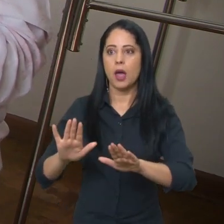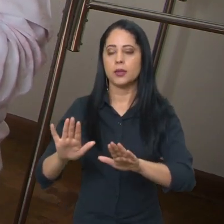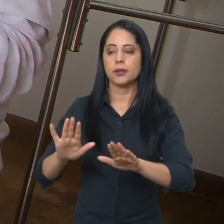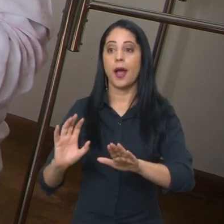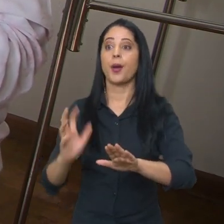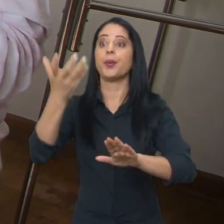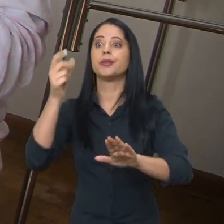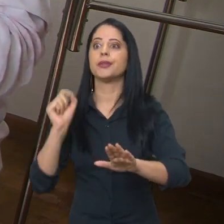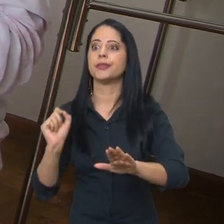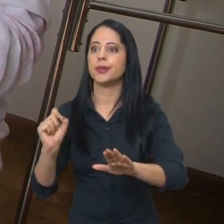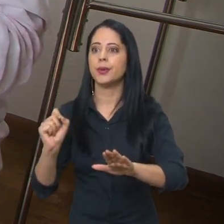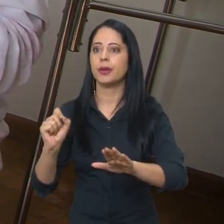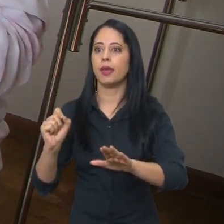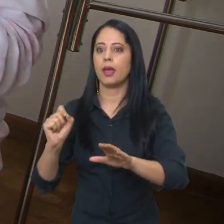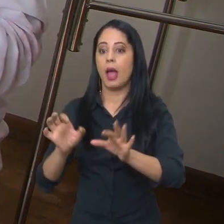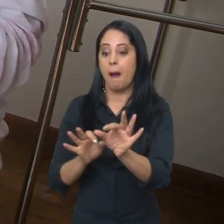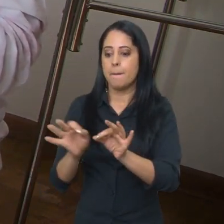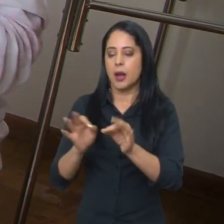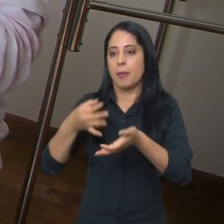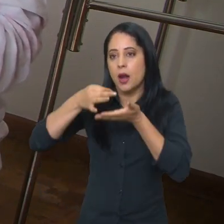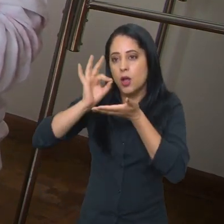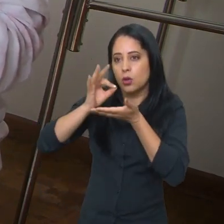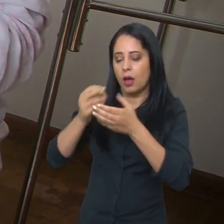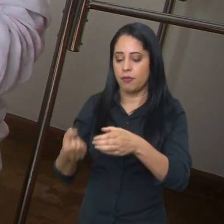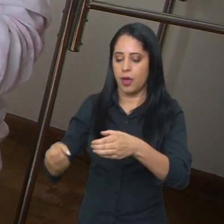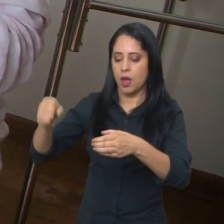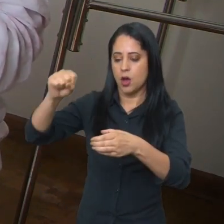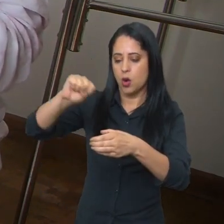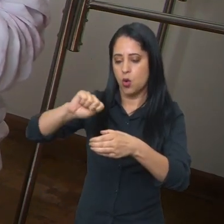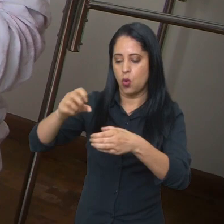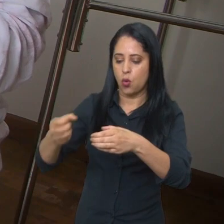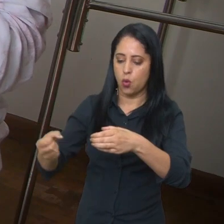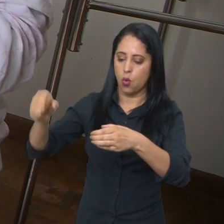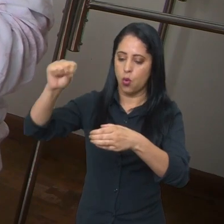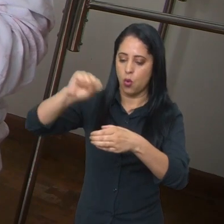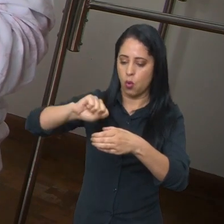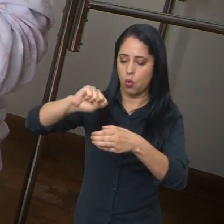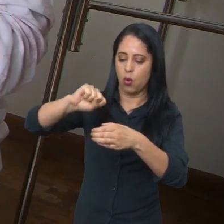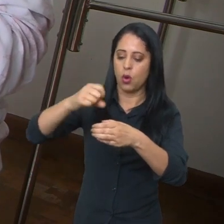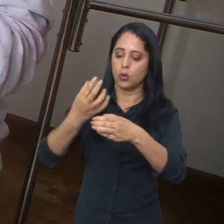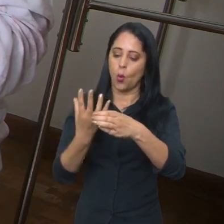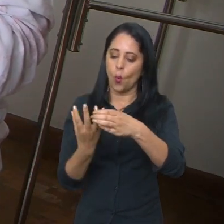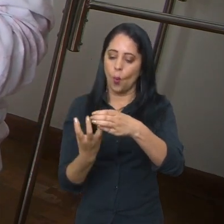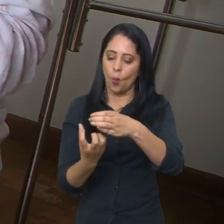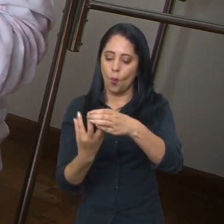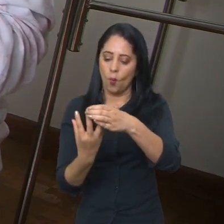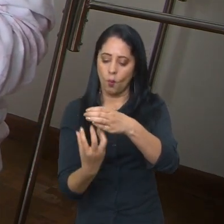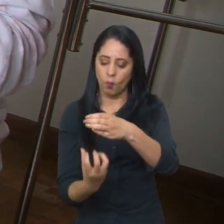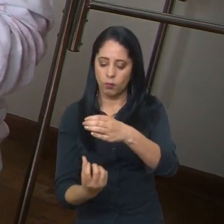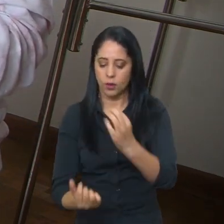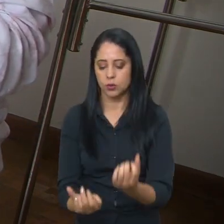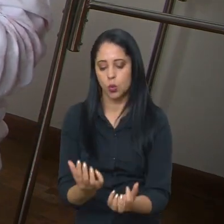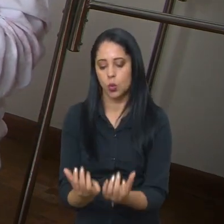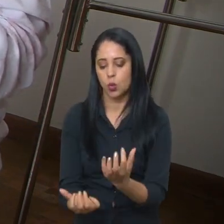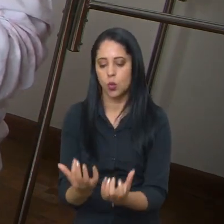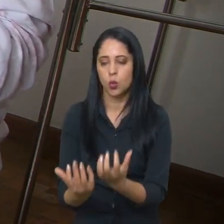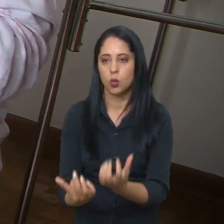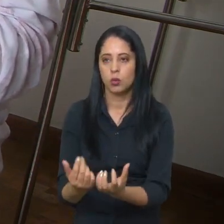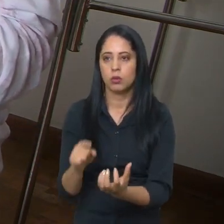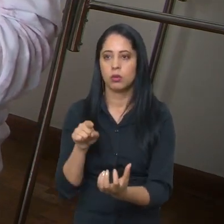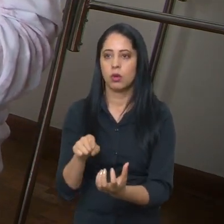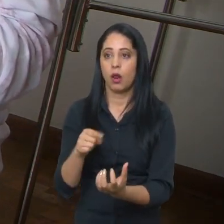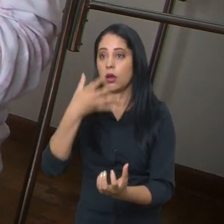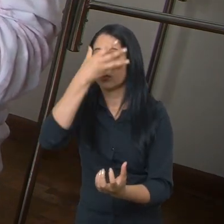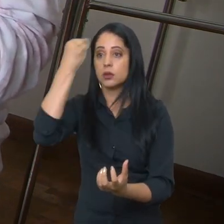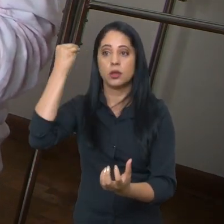tudo. E ela tinha feito o café pra gente e tinha esquecido a vasilha no fogo, sabe? Ela passou o café e a